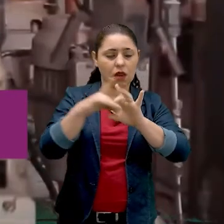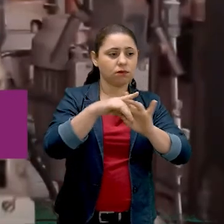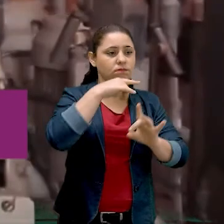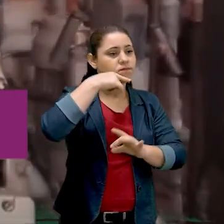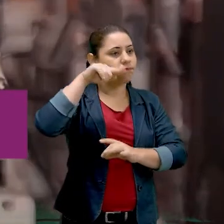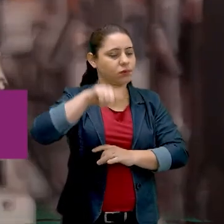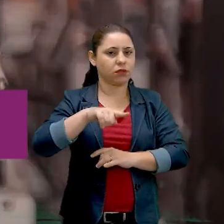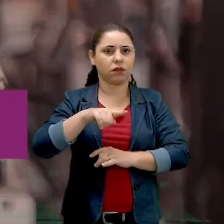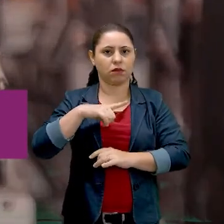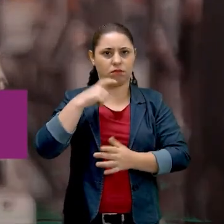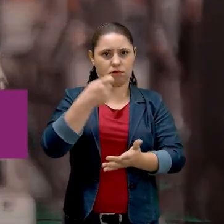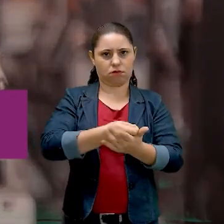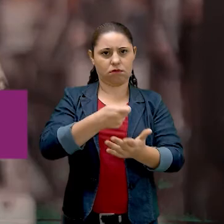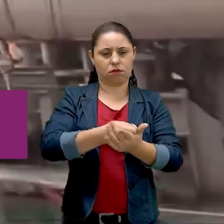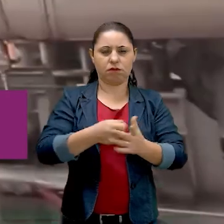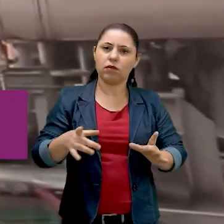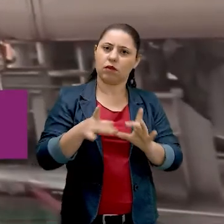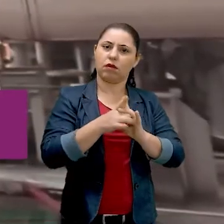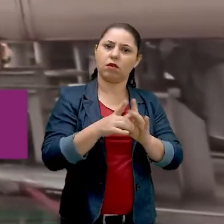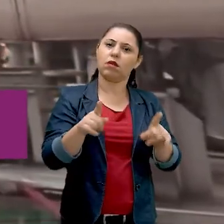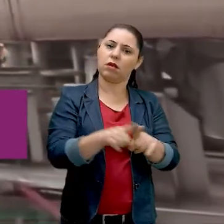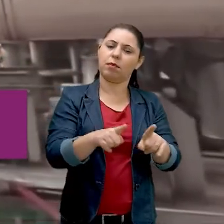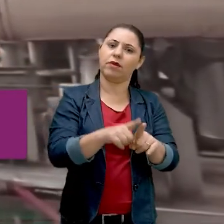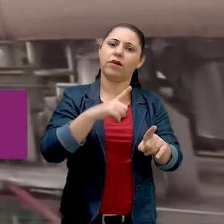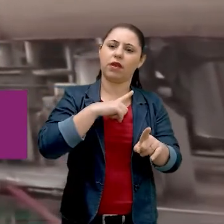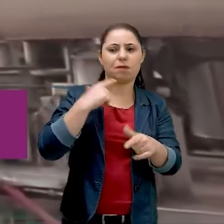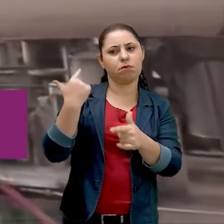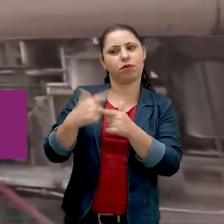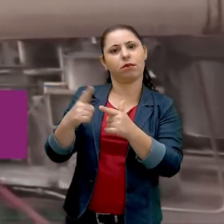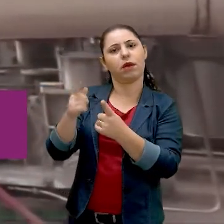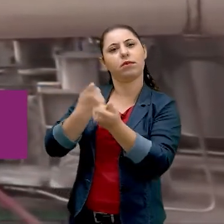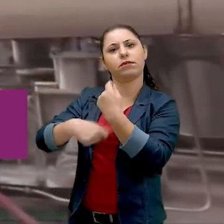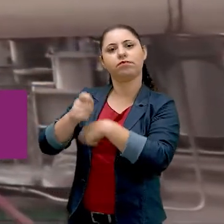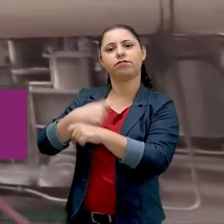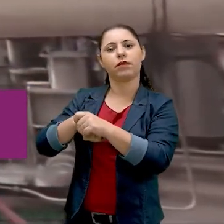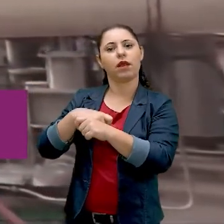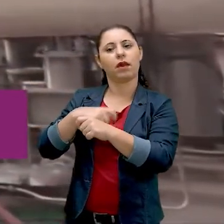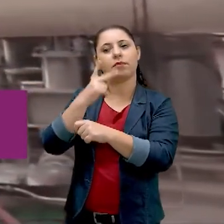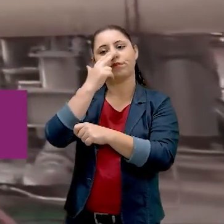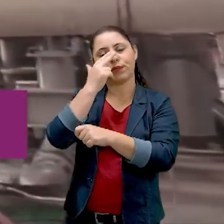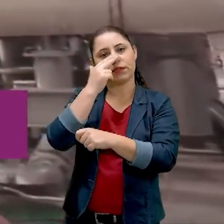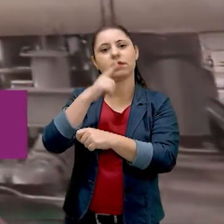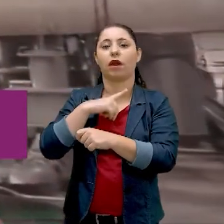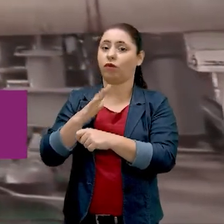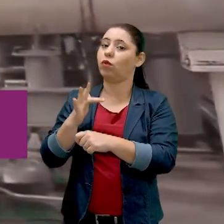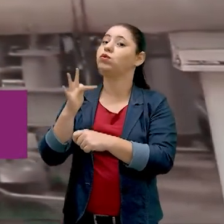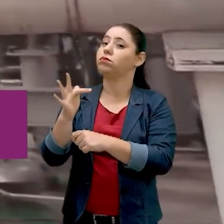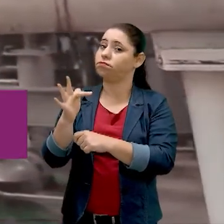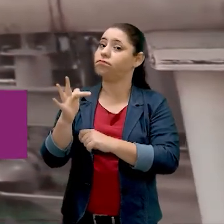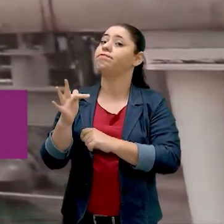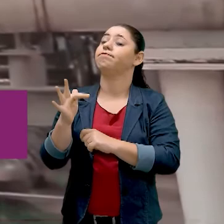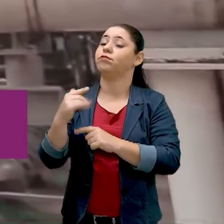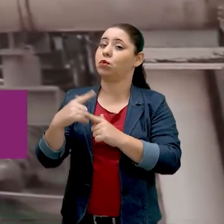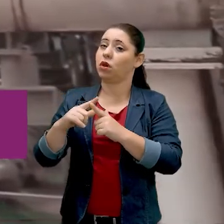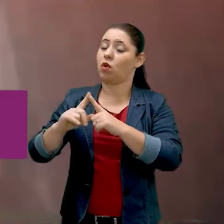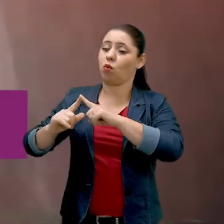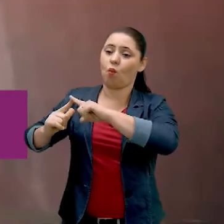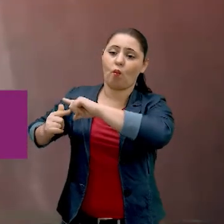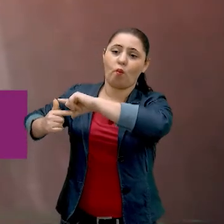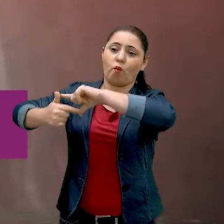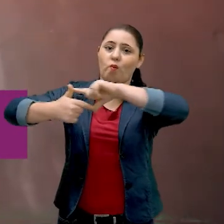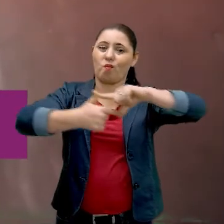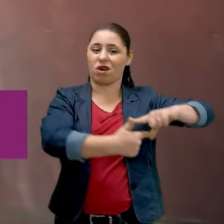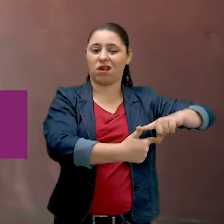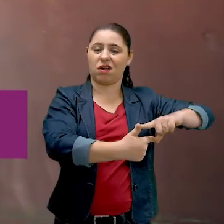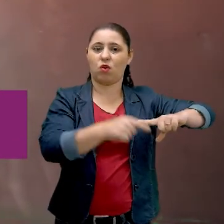países que têm aliança com a Rússia, que tiveram essa postura de continuar aliados, também sofrerão sanções? Há uma previsão em relação a isso. Porque a